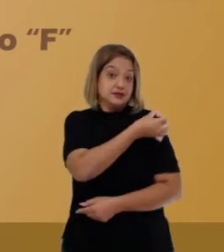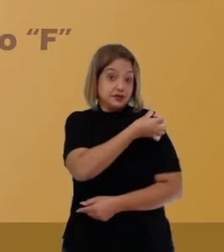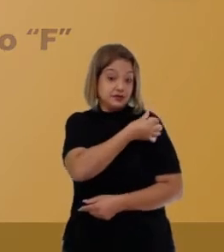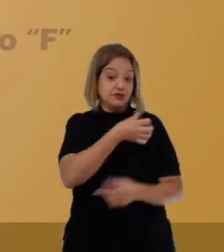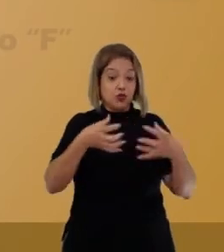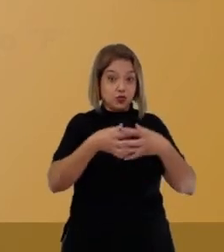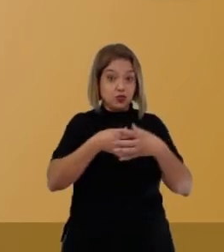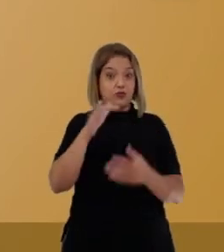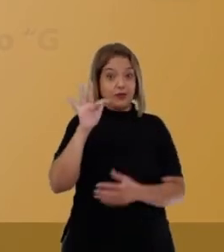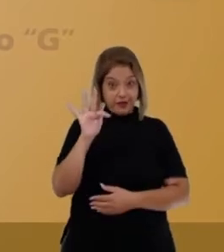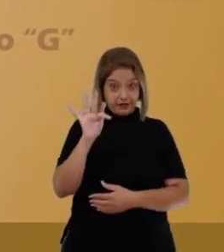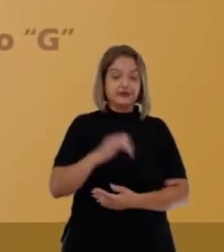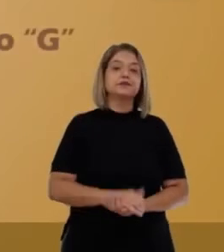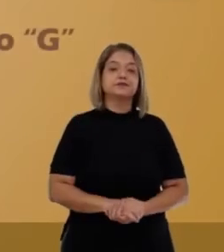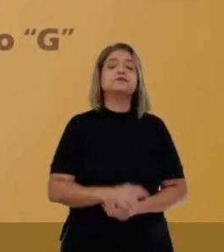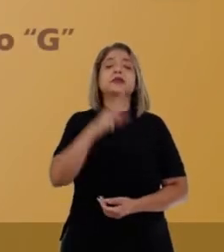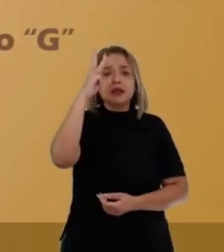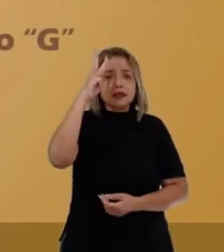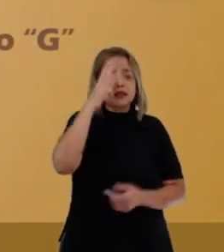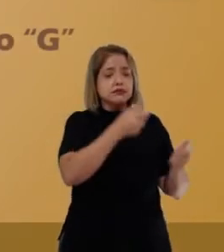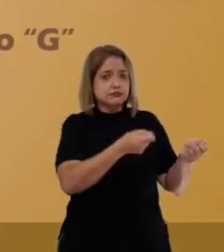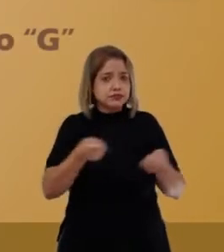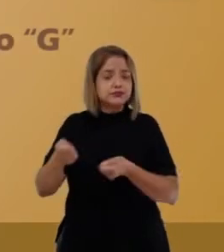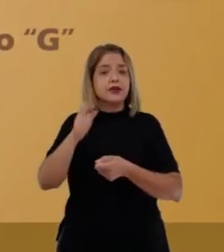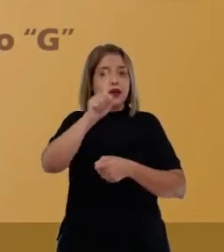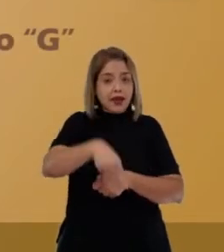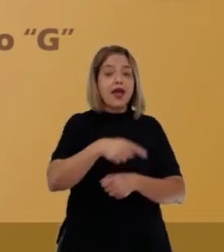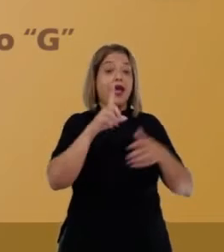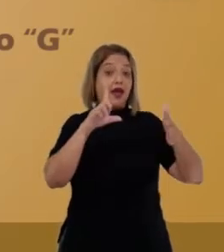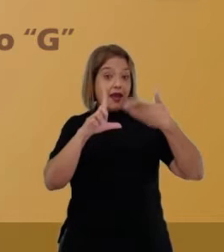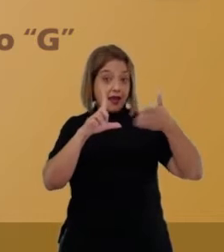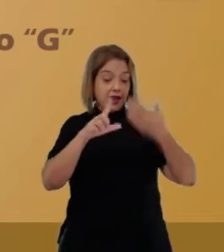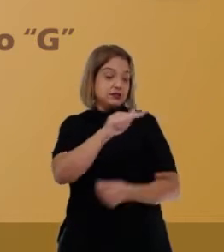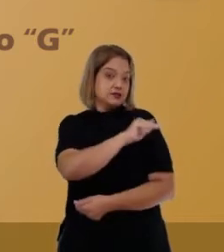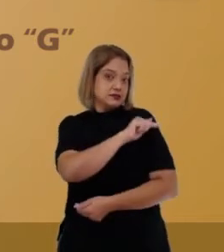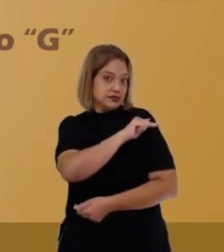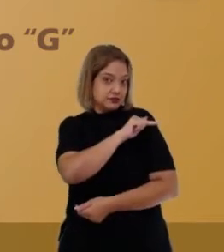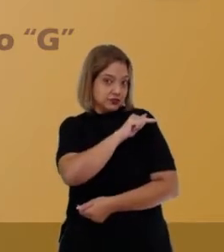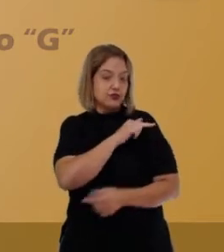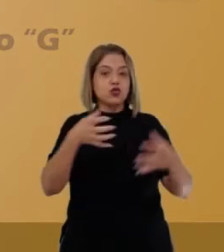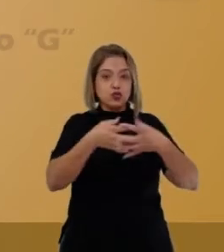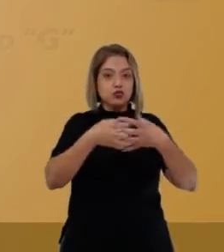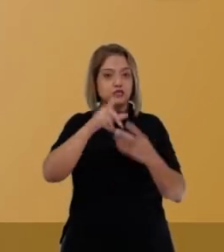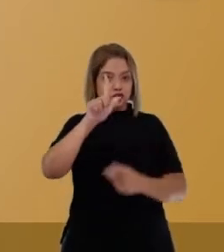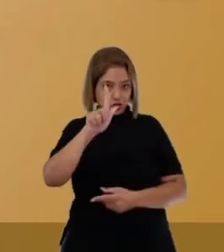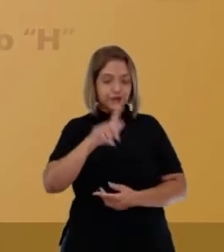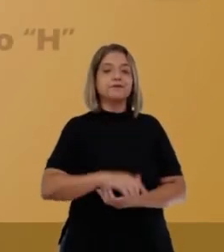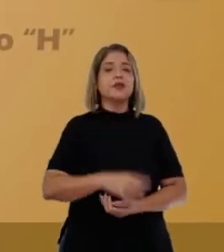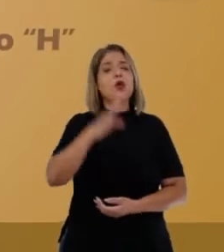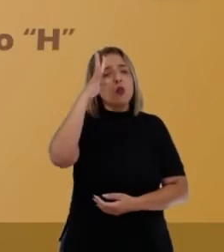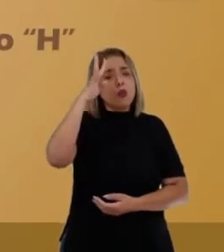ano, agrupamento F. Toda terça-feira as videoaulas serão para o sétimo ano, agrupamento G.